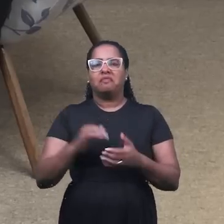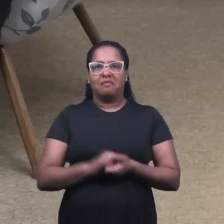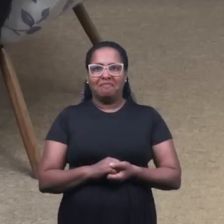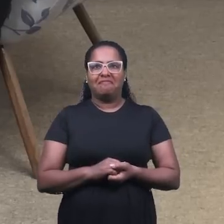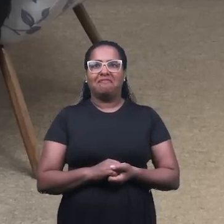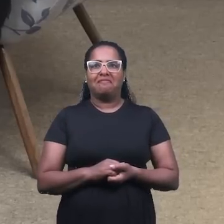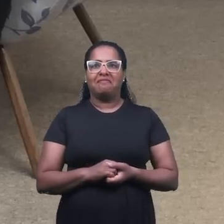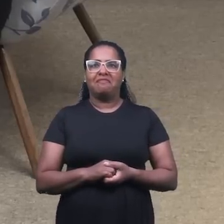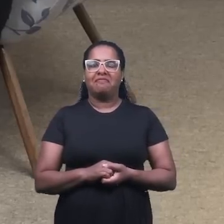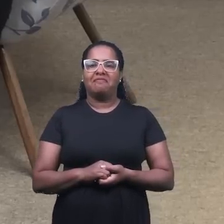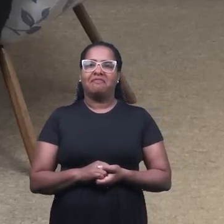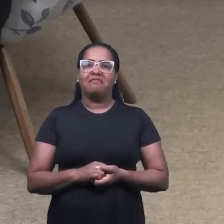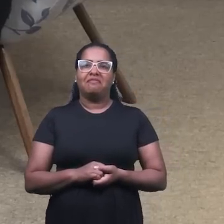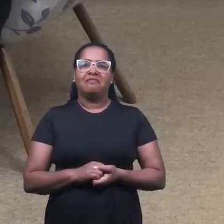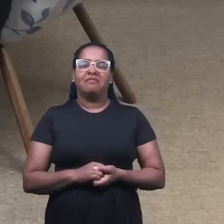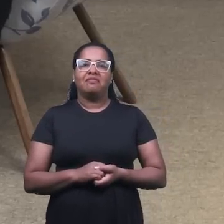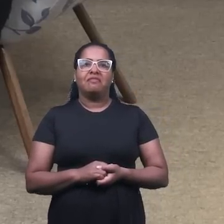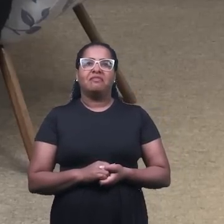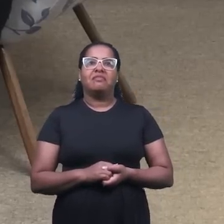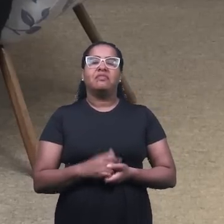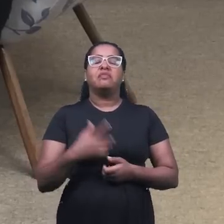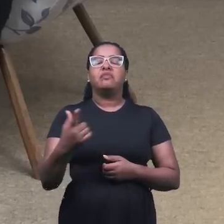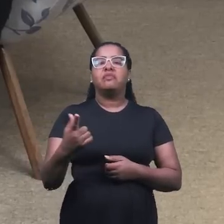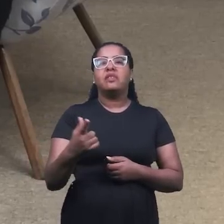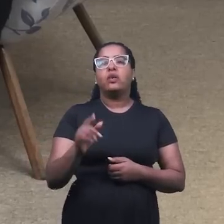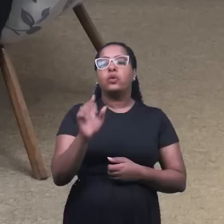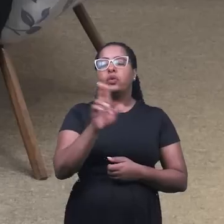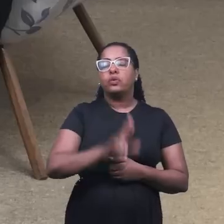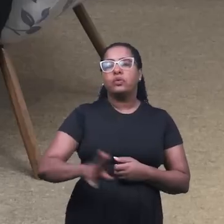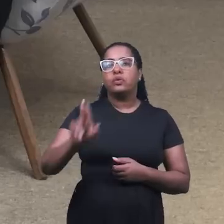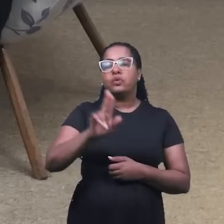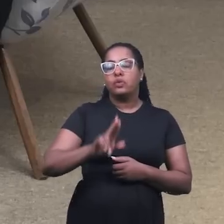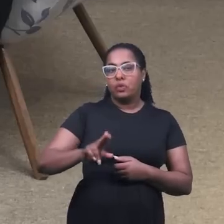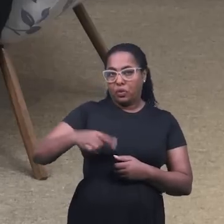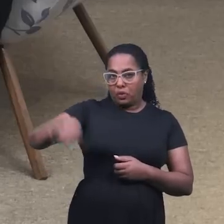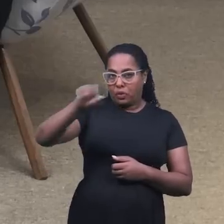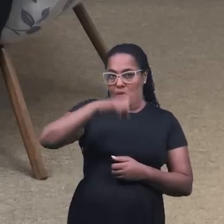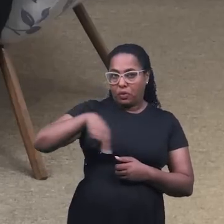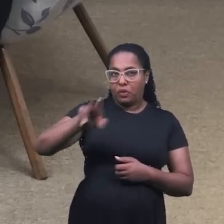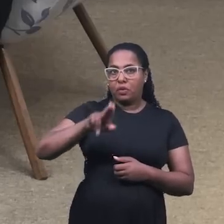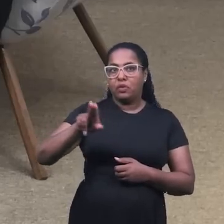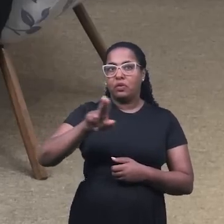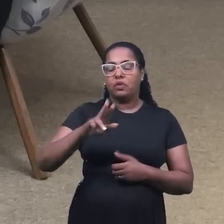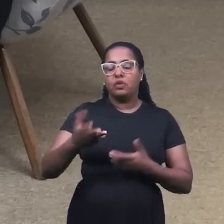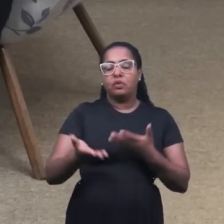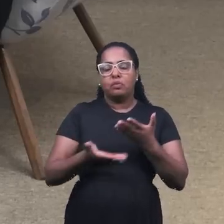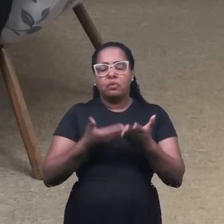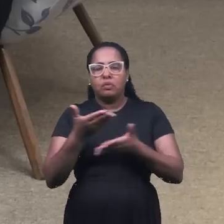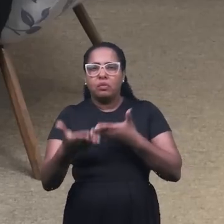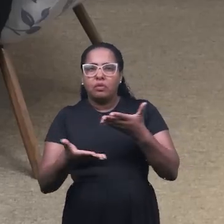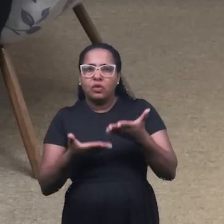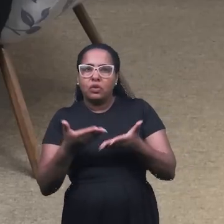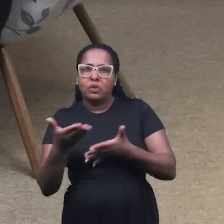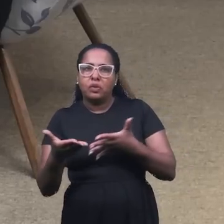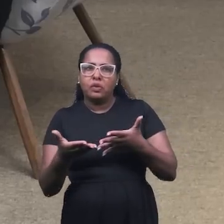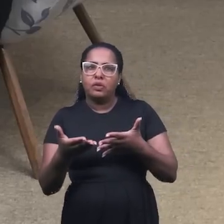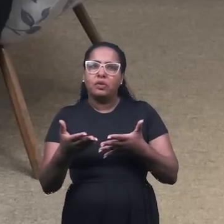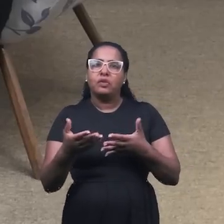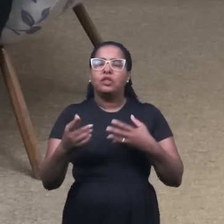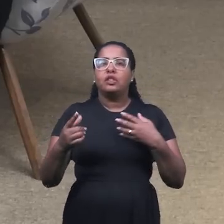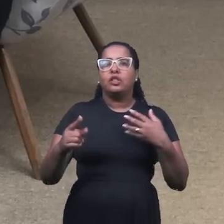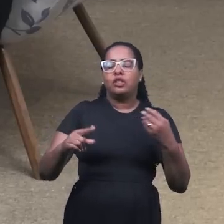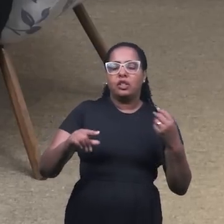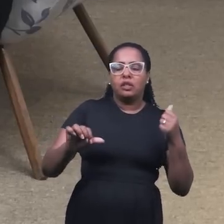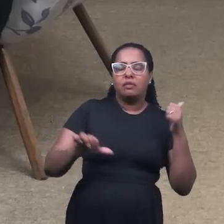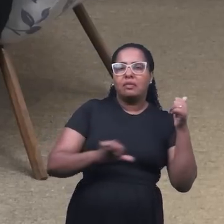pergunta. É a expressão que temos usado ultimamente e que eu particularmente tenho cuidado de não transformar em um